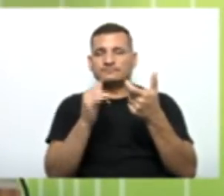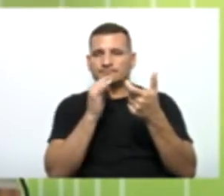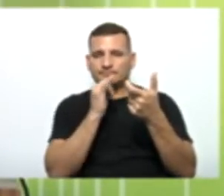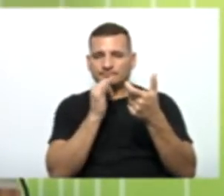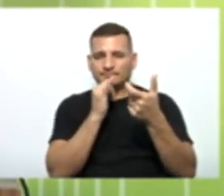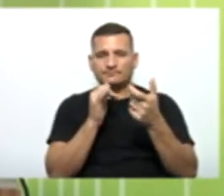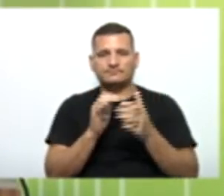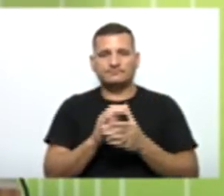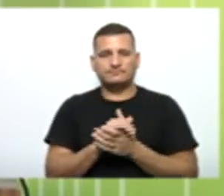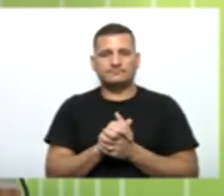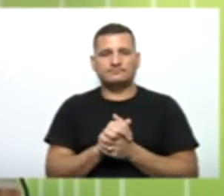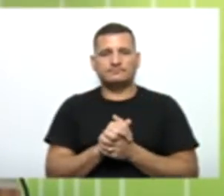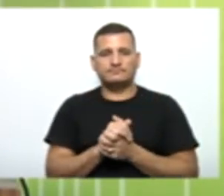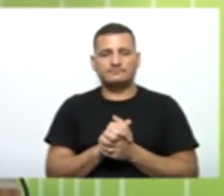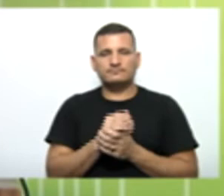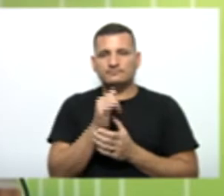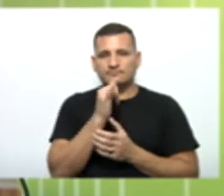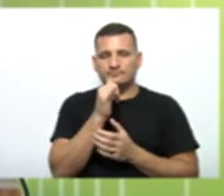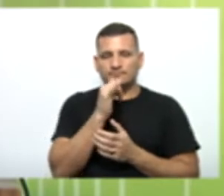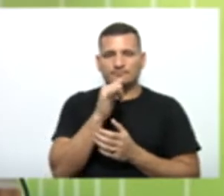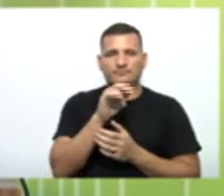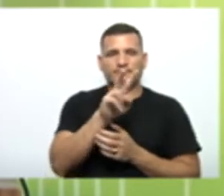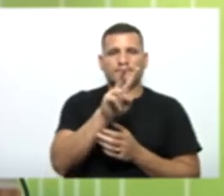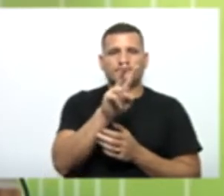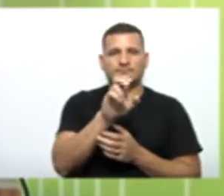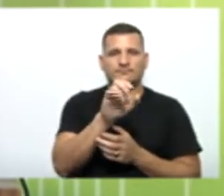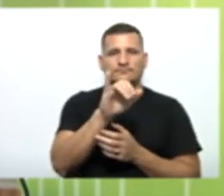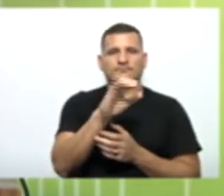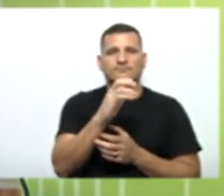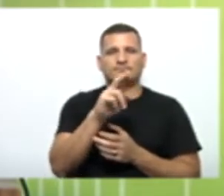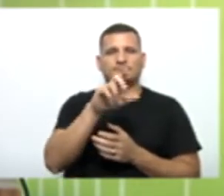posso dizer que veículo é uma classe?